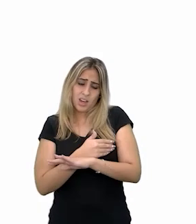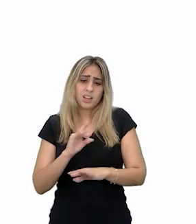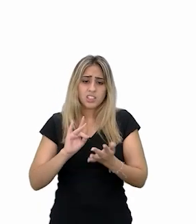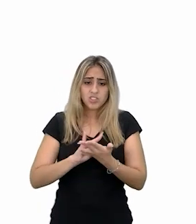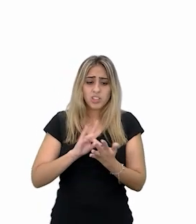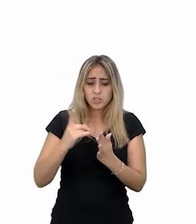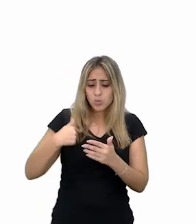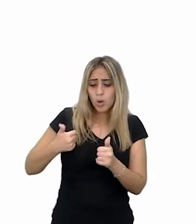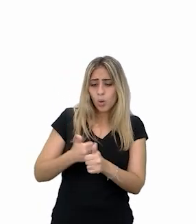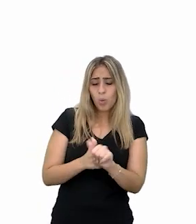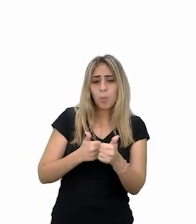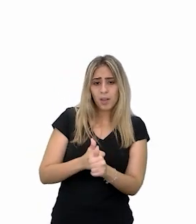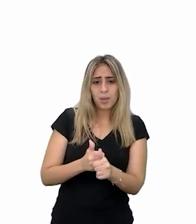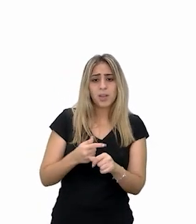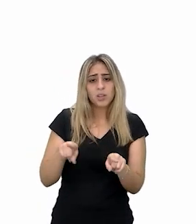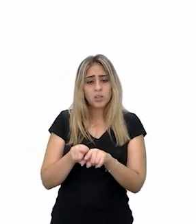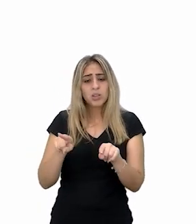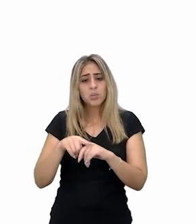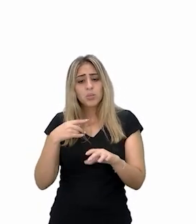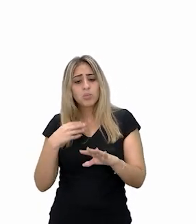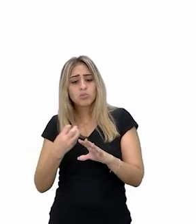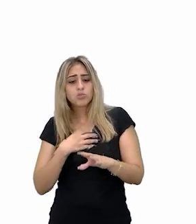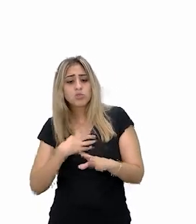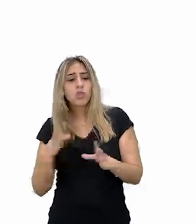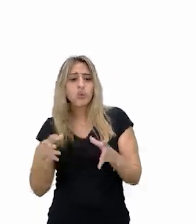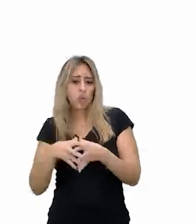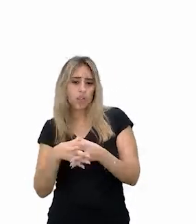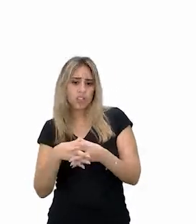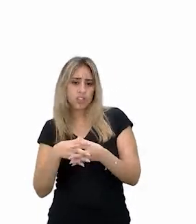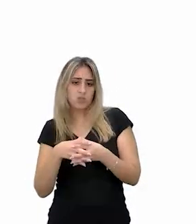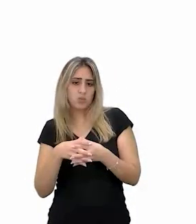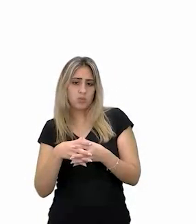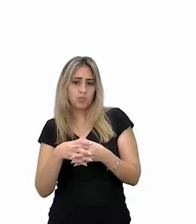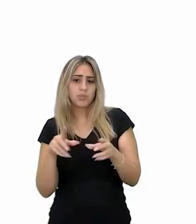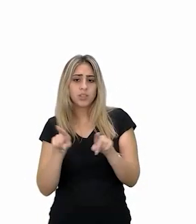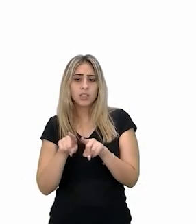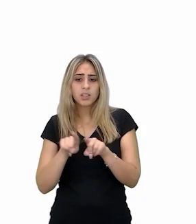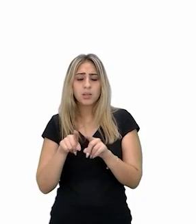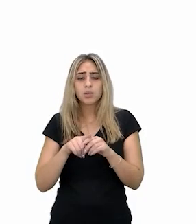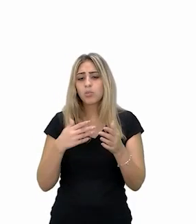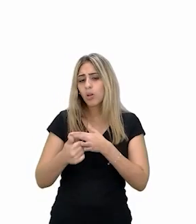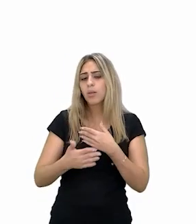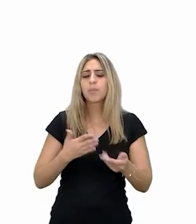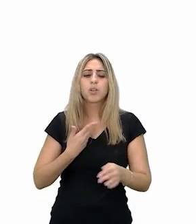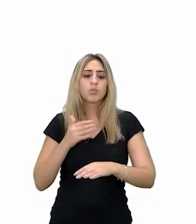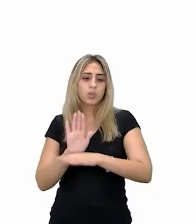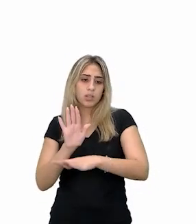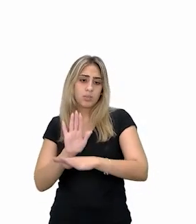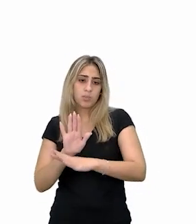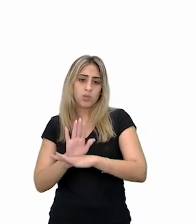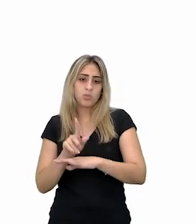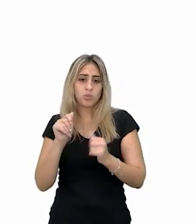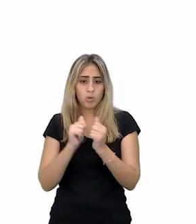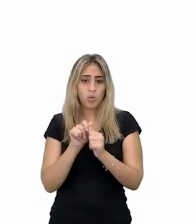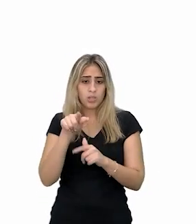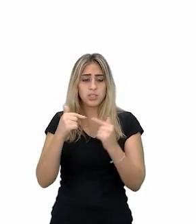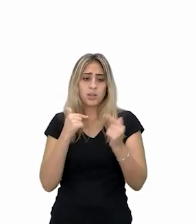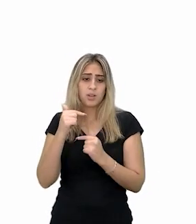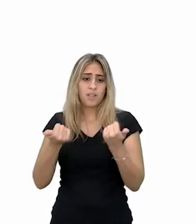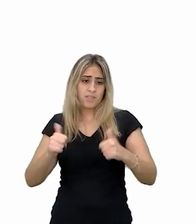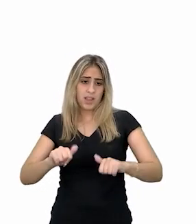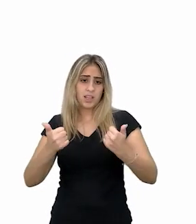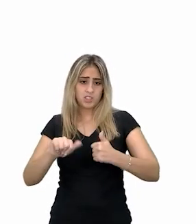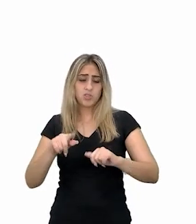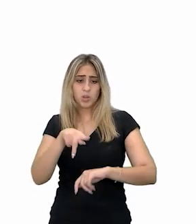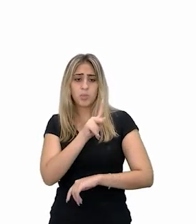um acompanhamento e uma tarefa coletiva, e também, de certa forma, contribuir com isso, com esse trabalho avaliativo